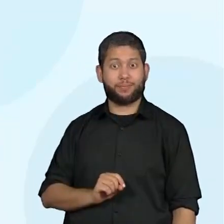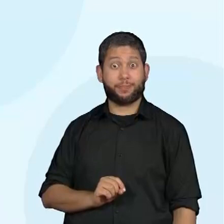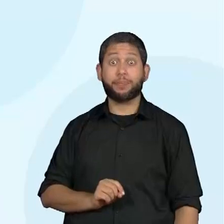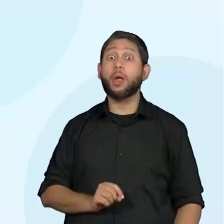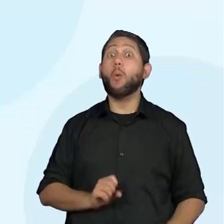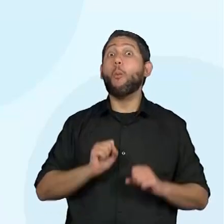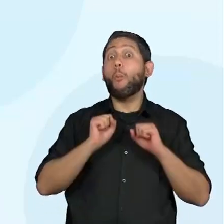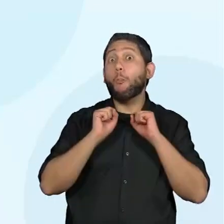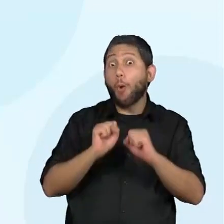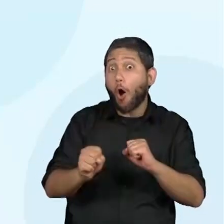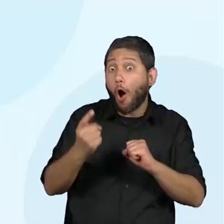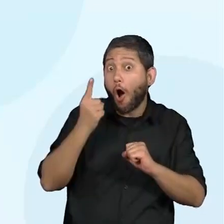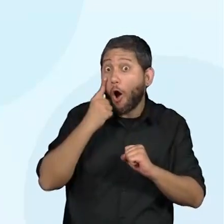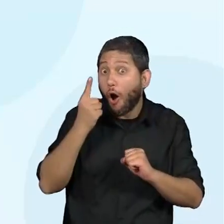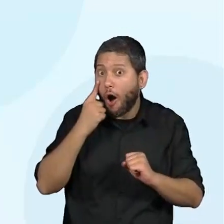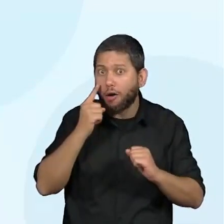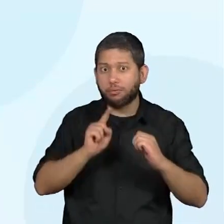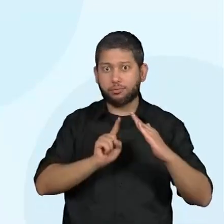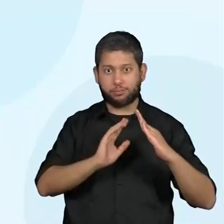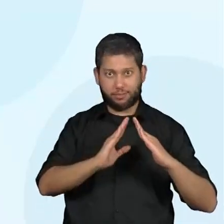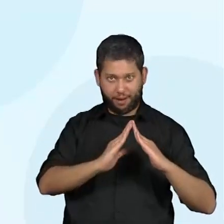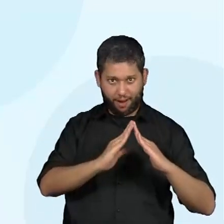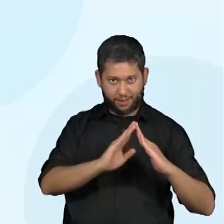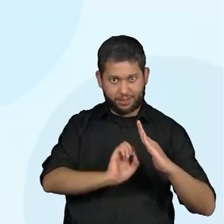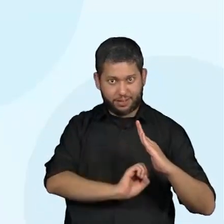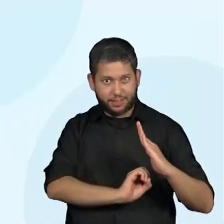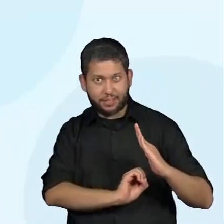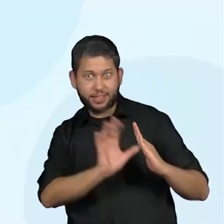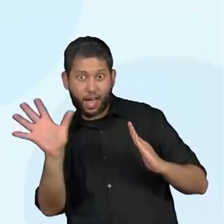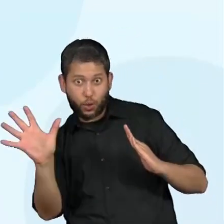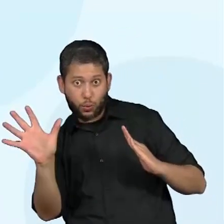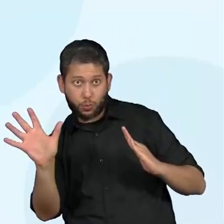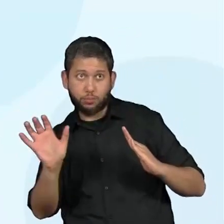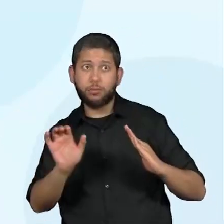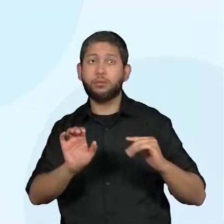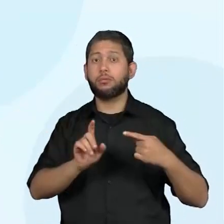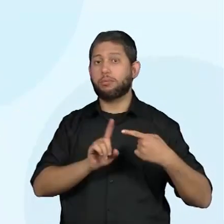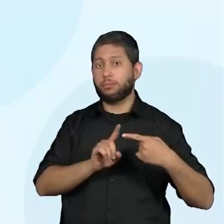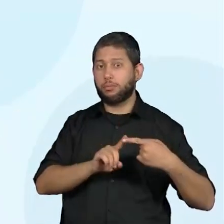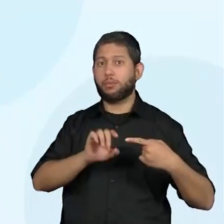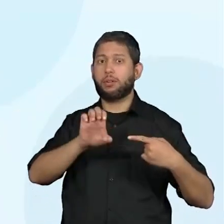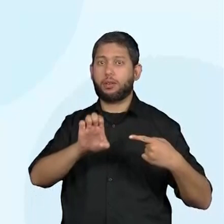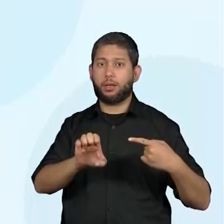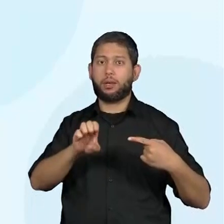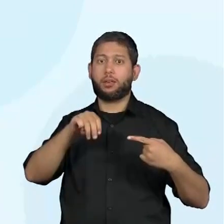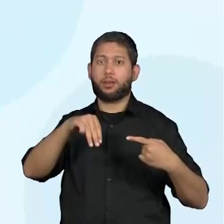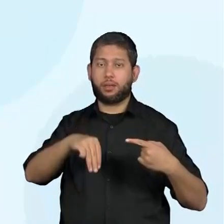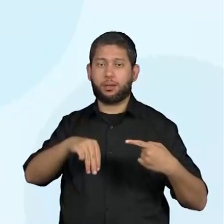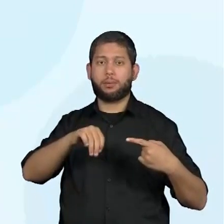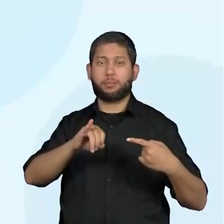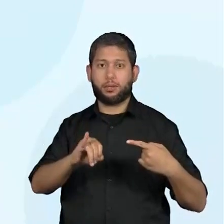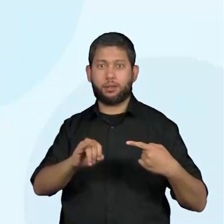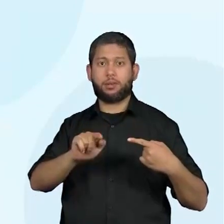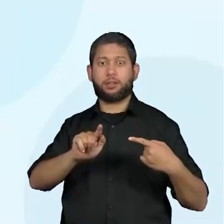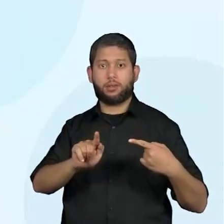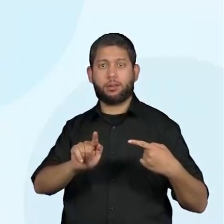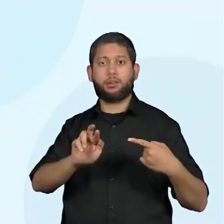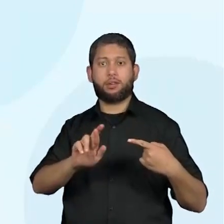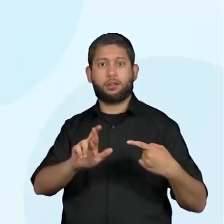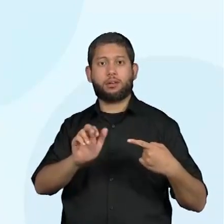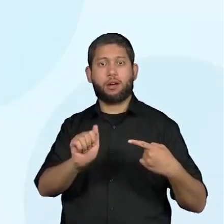vários motivos, né, professora? Tem Exato. motivos de trabalho, de moradia, até mesmo